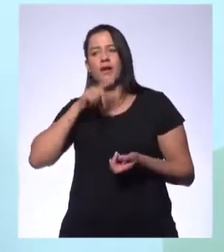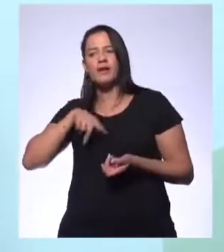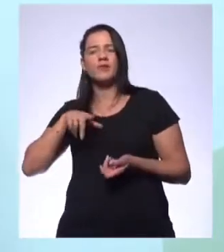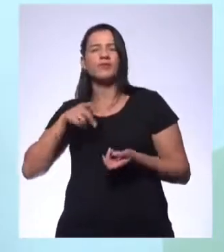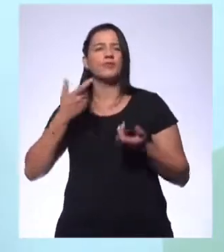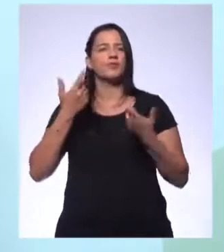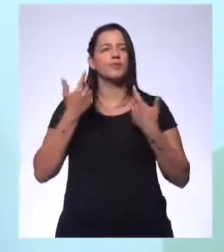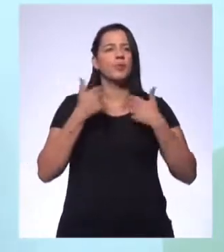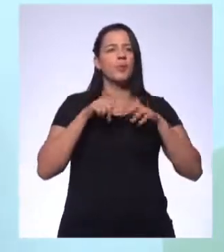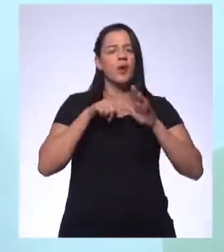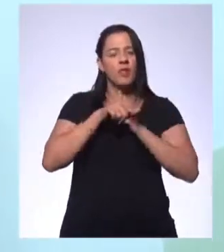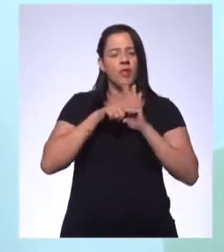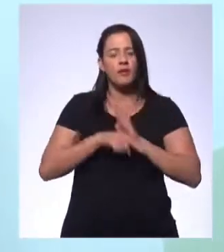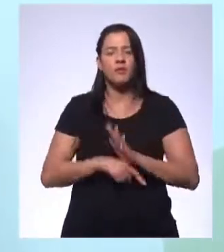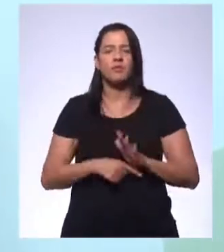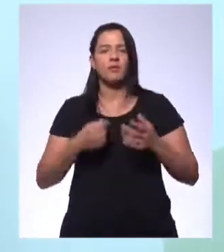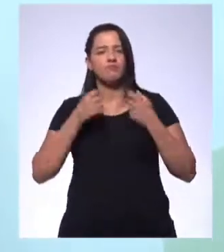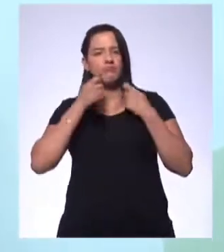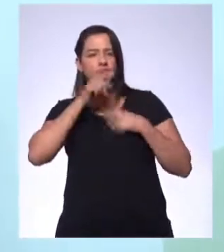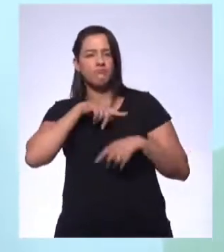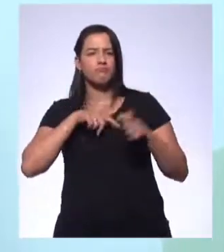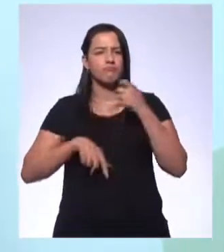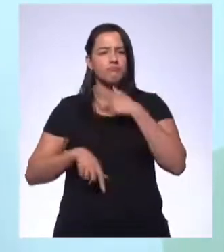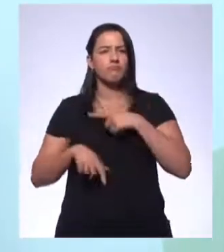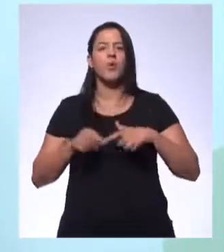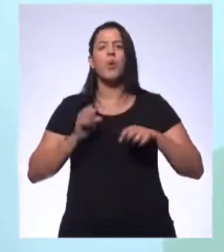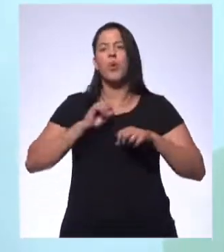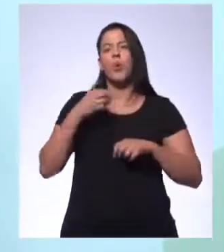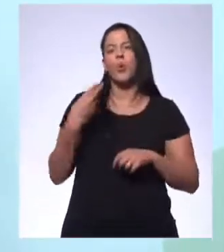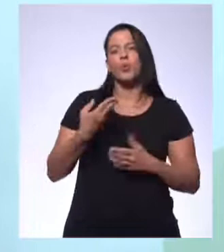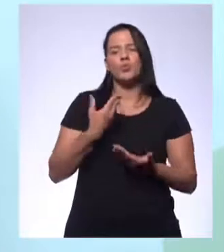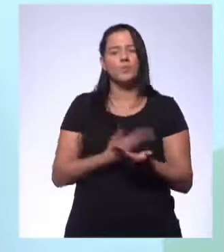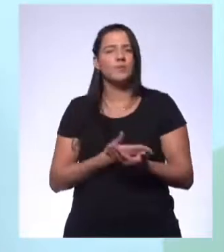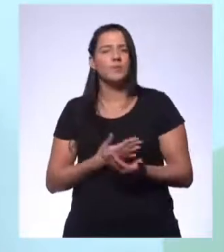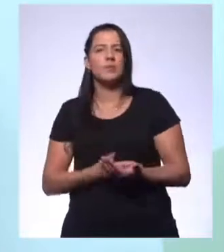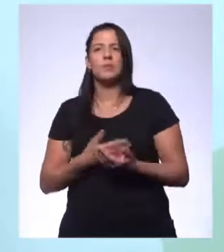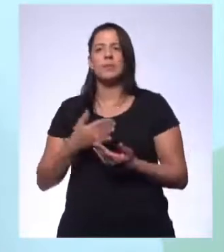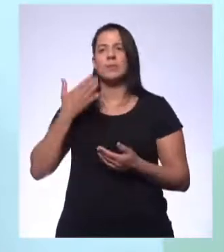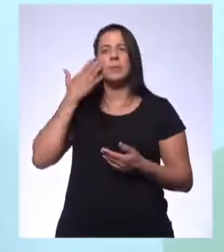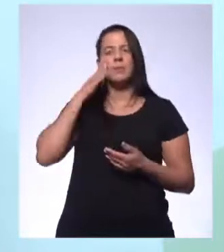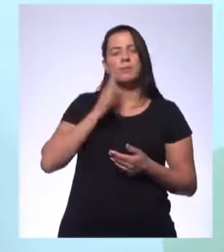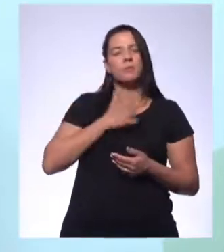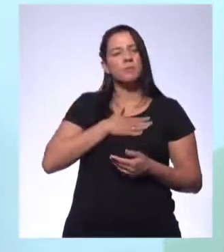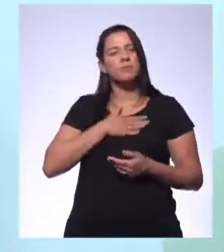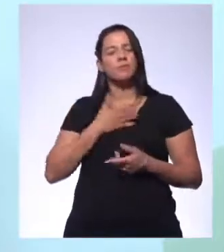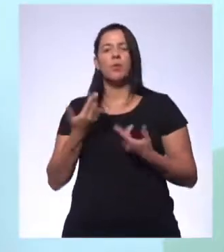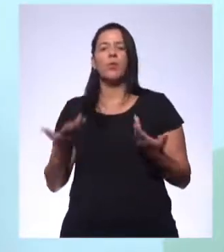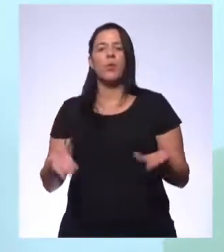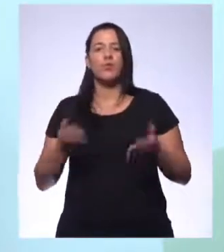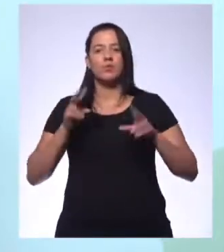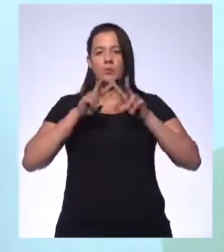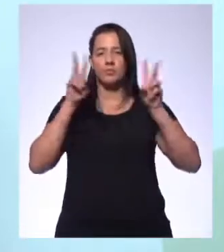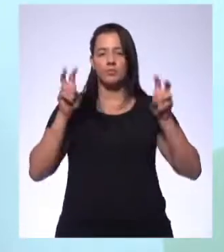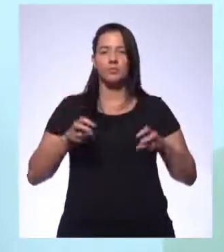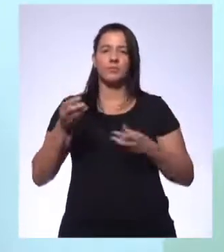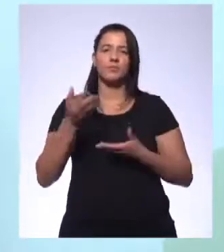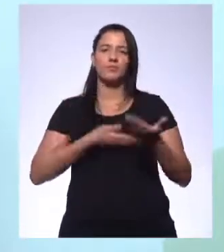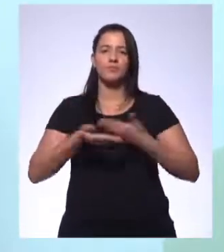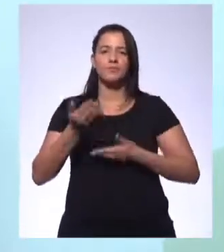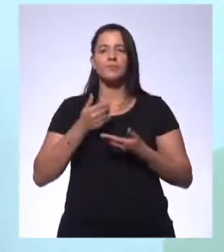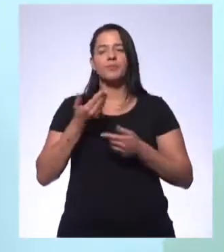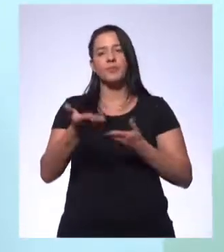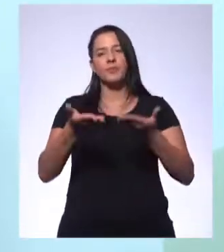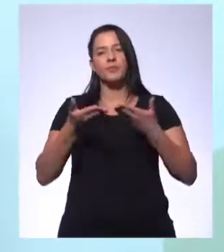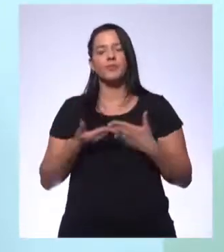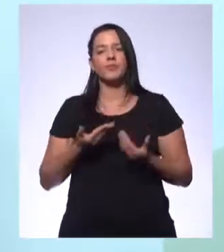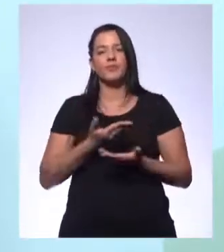análise crítica, como se analisar, se aprecia ou se vicia. Então são temas que serão abordados hoje e eu convido